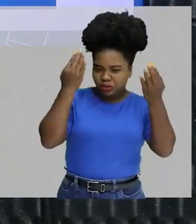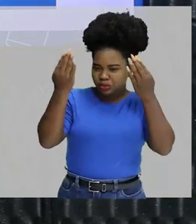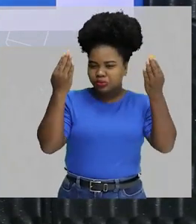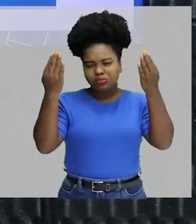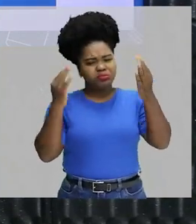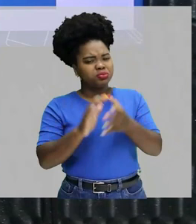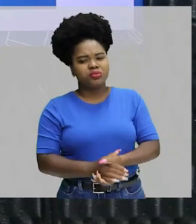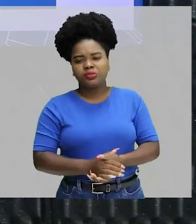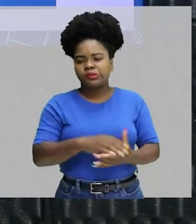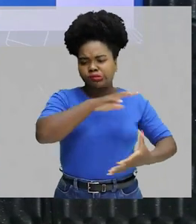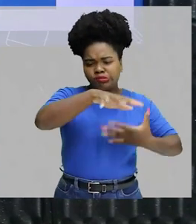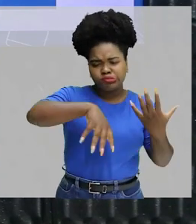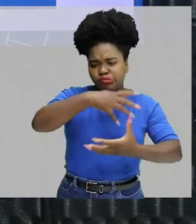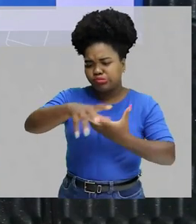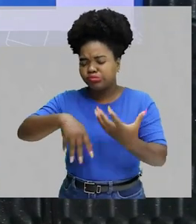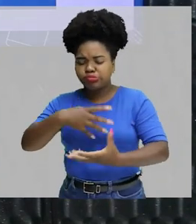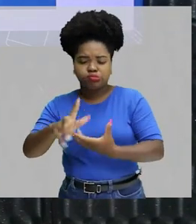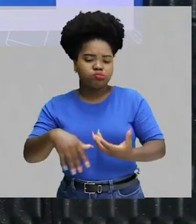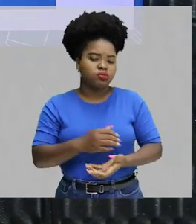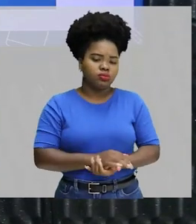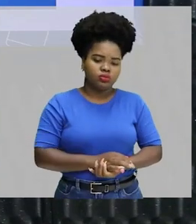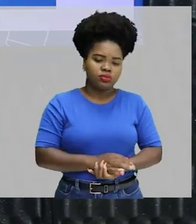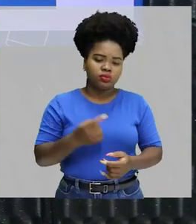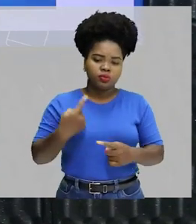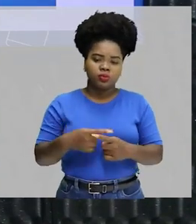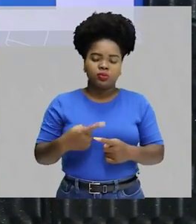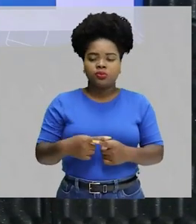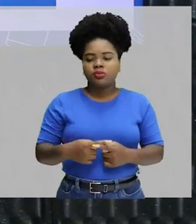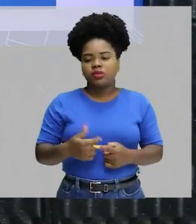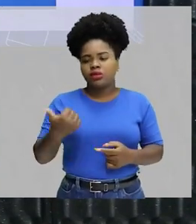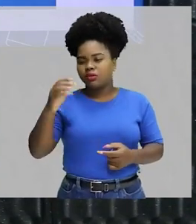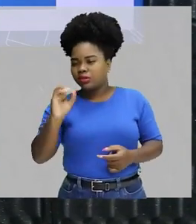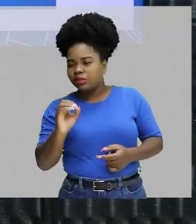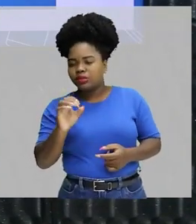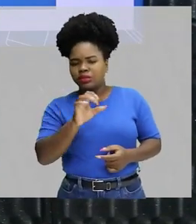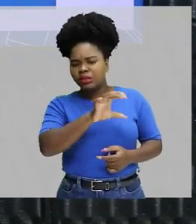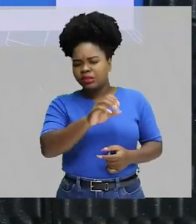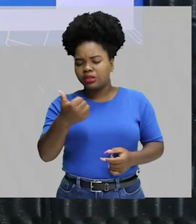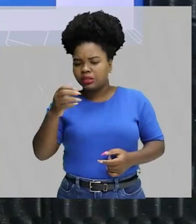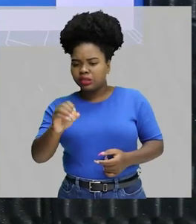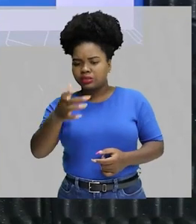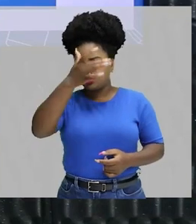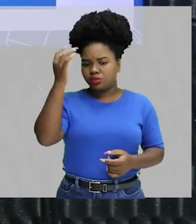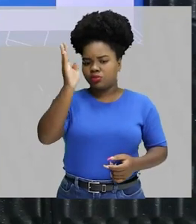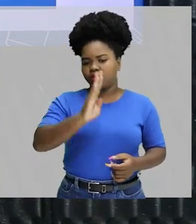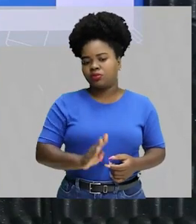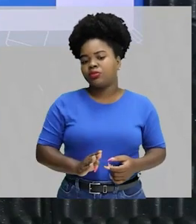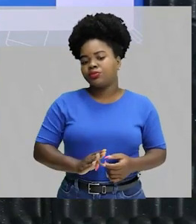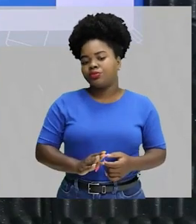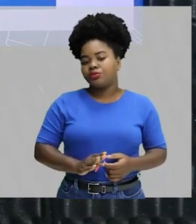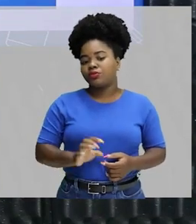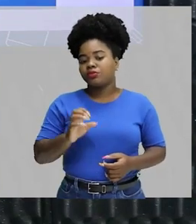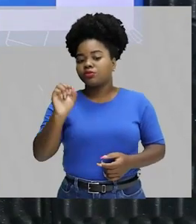pessoa eu acredito que pelo menos em cada 10 pessoas no Brasil pelo menos oito oito